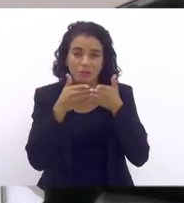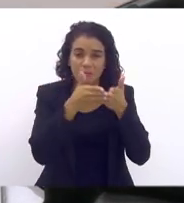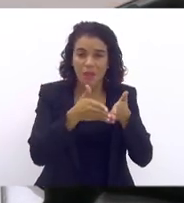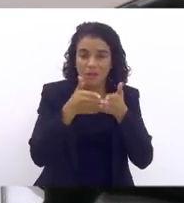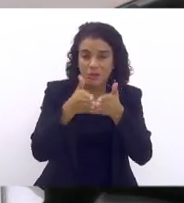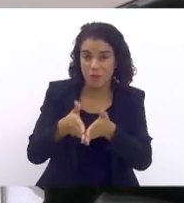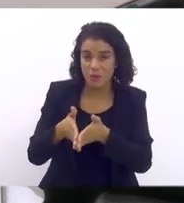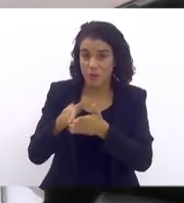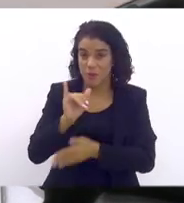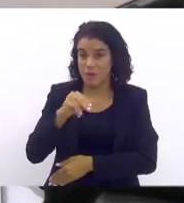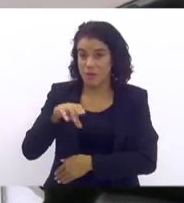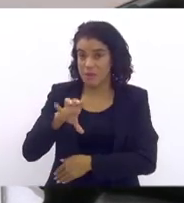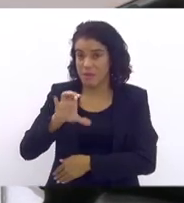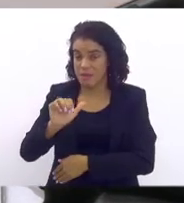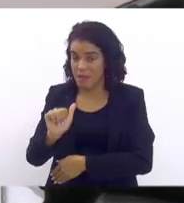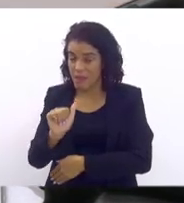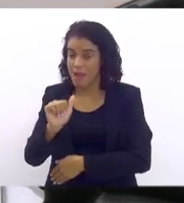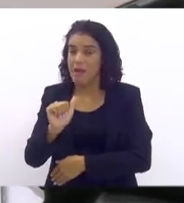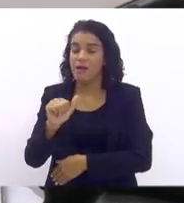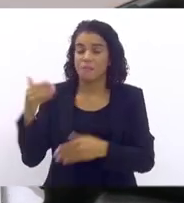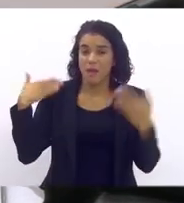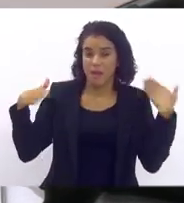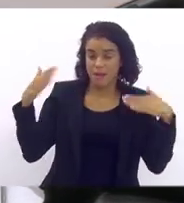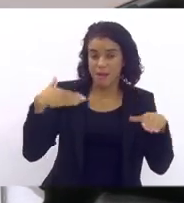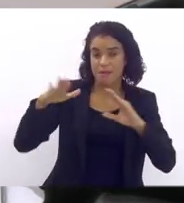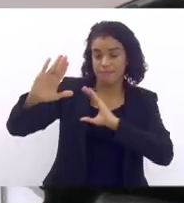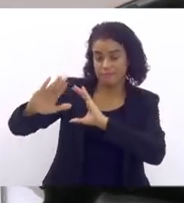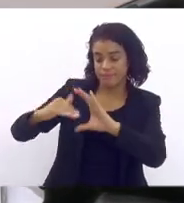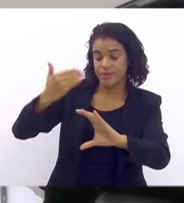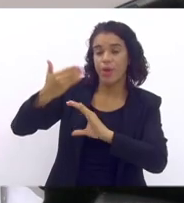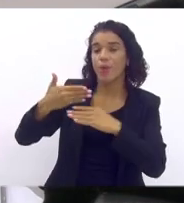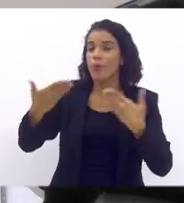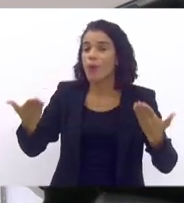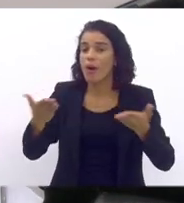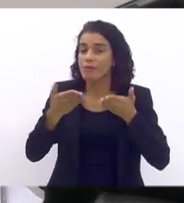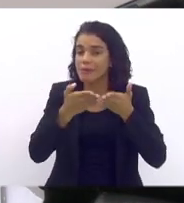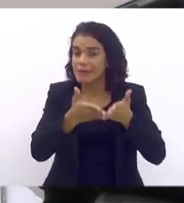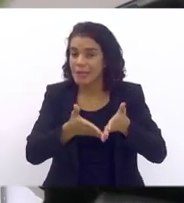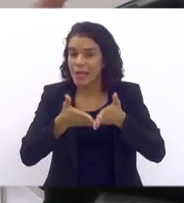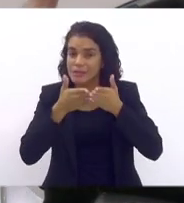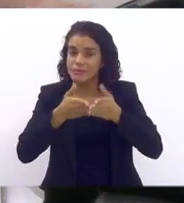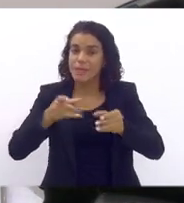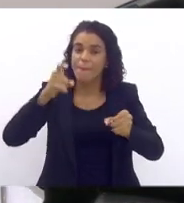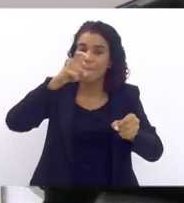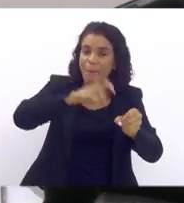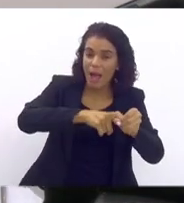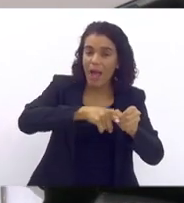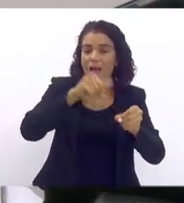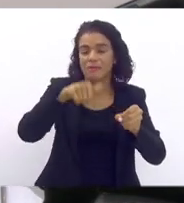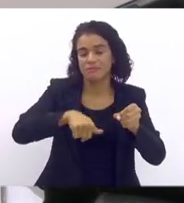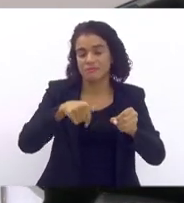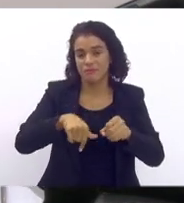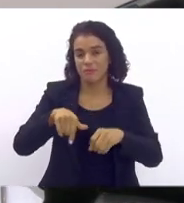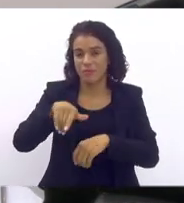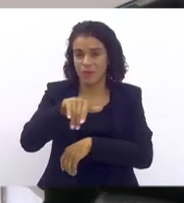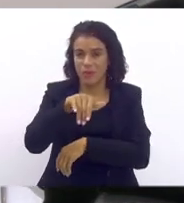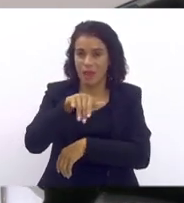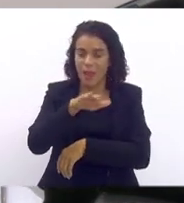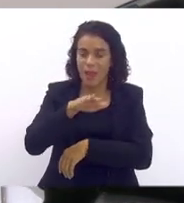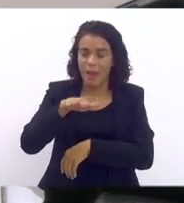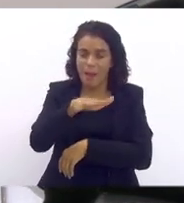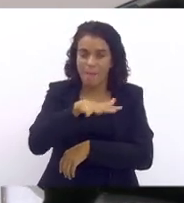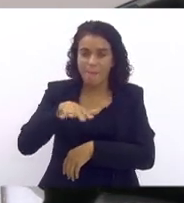que o Inea encaminhasse a Maria encaminhasse Quais são os navios que estão fundeados na B de Guanabara e a Docas Quais são aqueles são